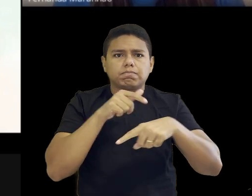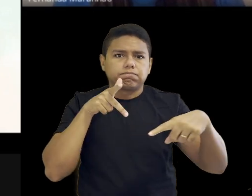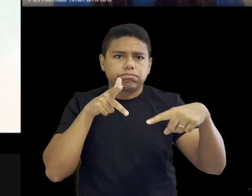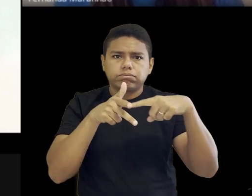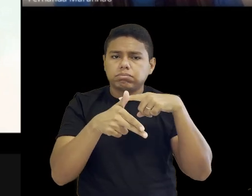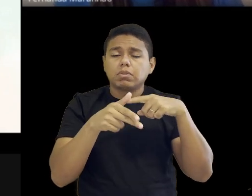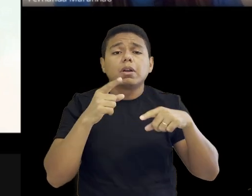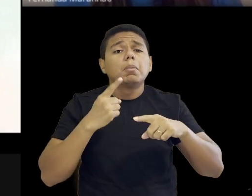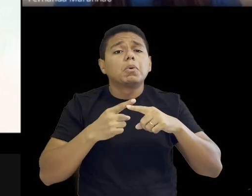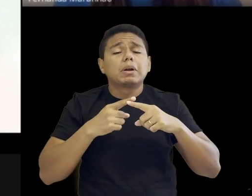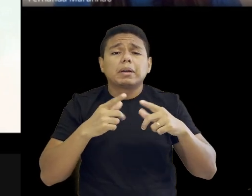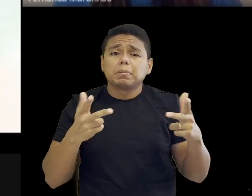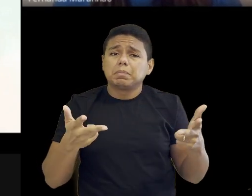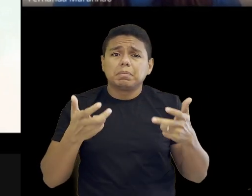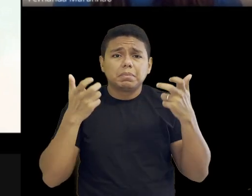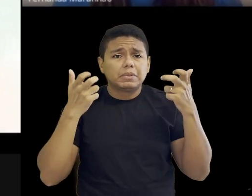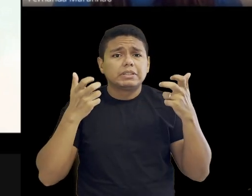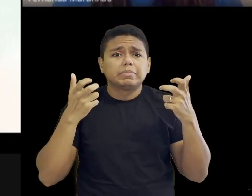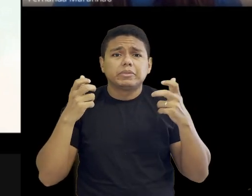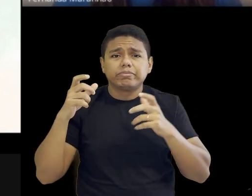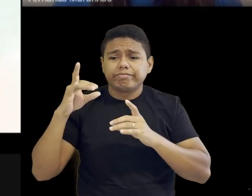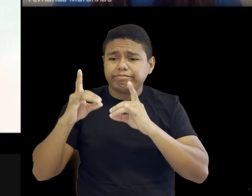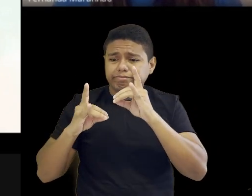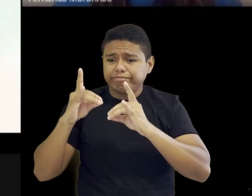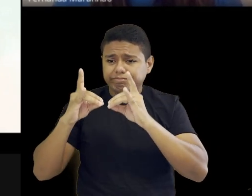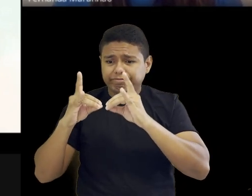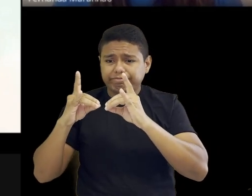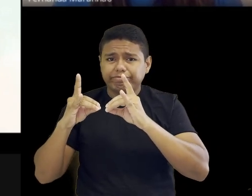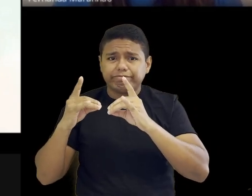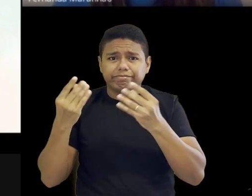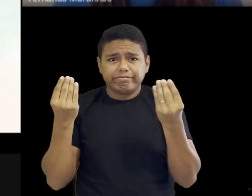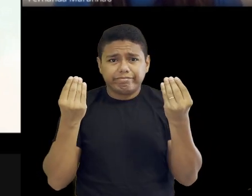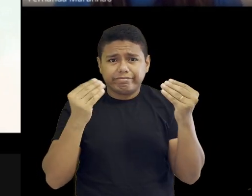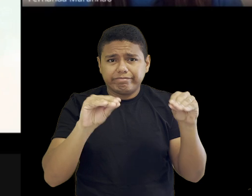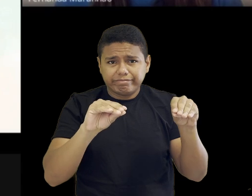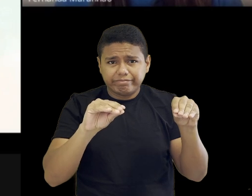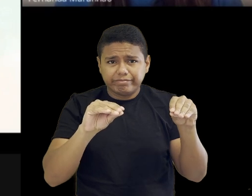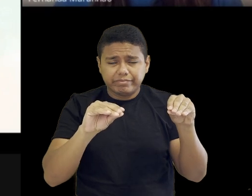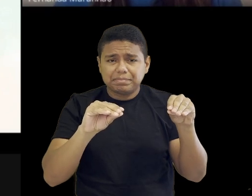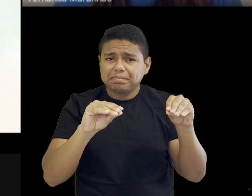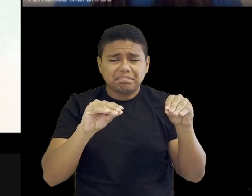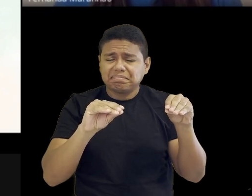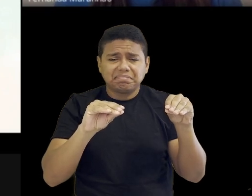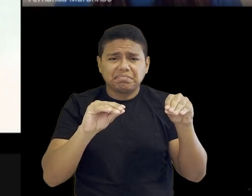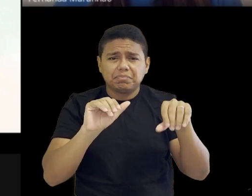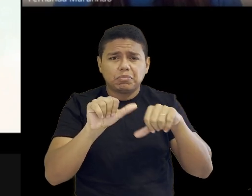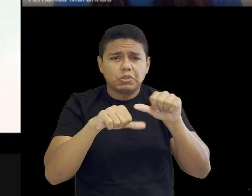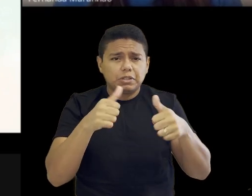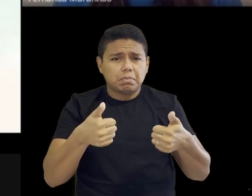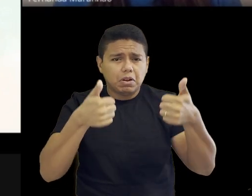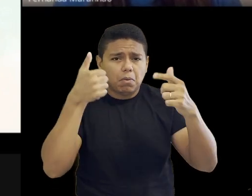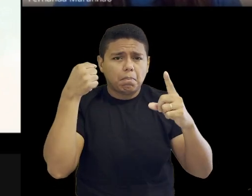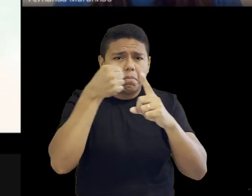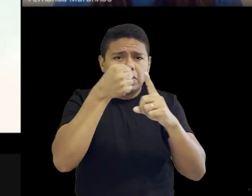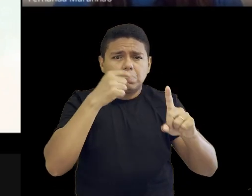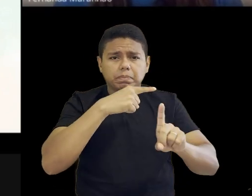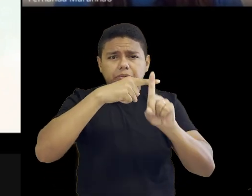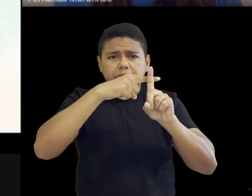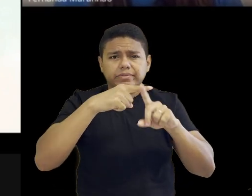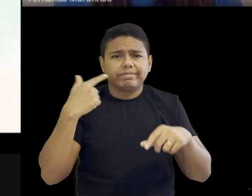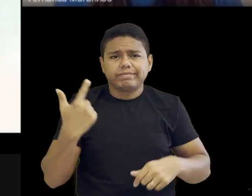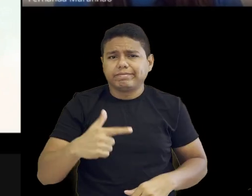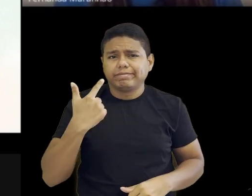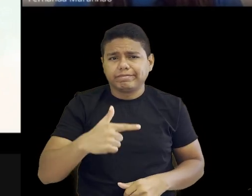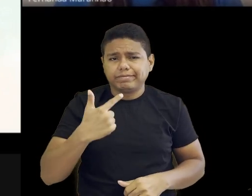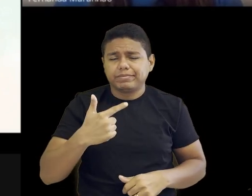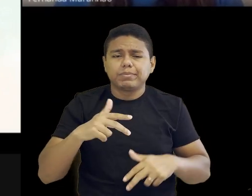interrompido porque muito cedo foi percebido que não havia uma diferença impactante entre os 2 grupos